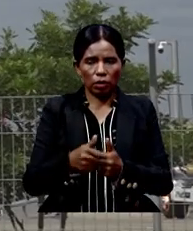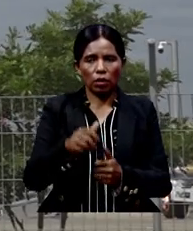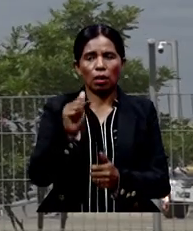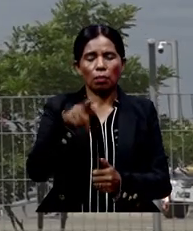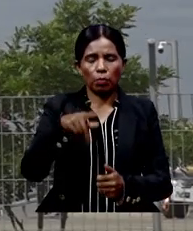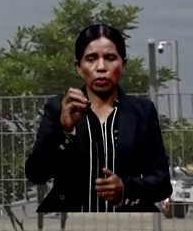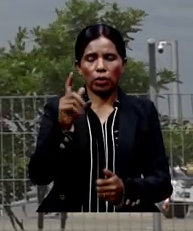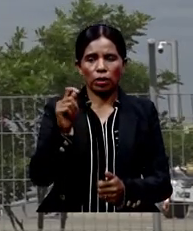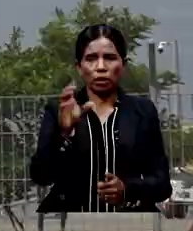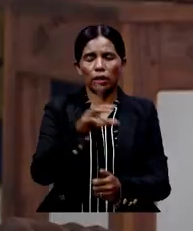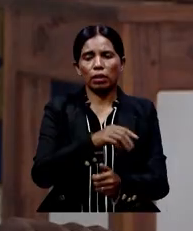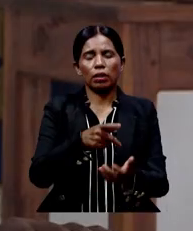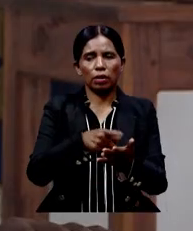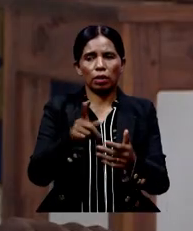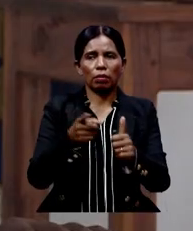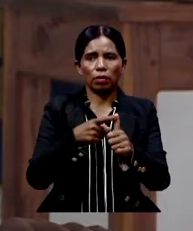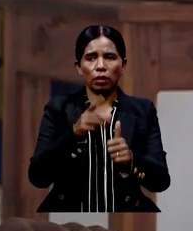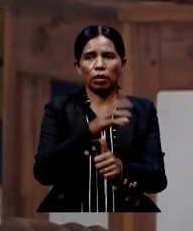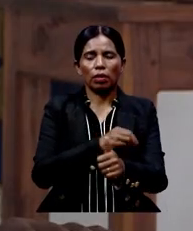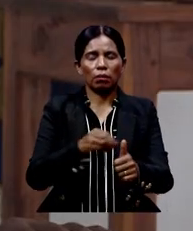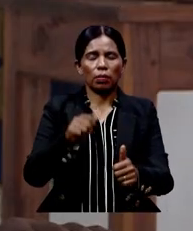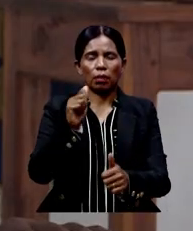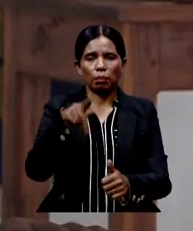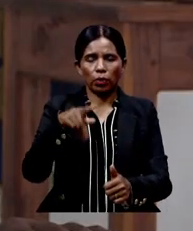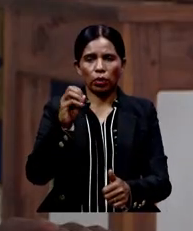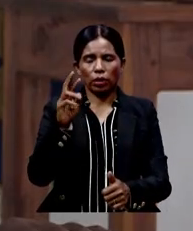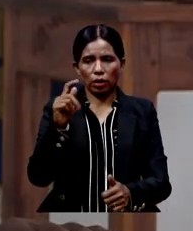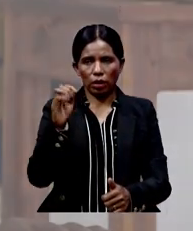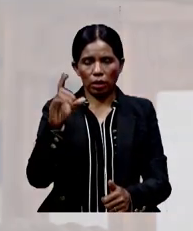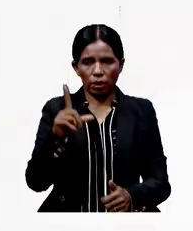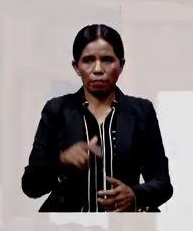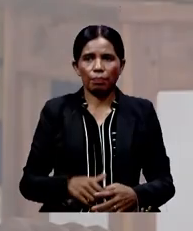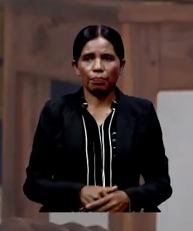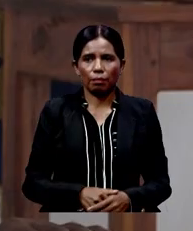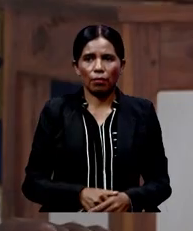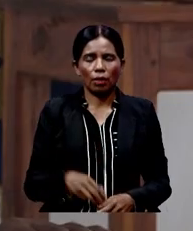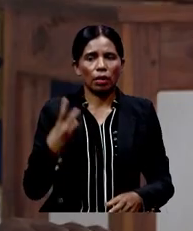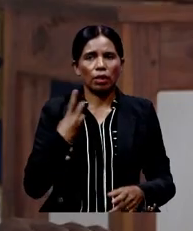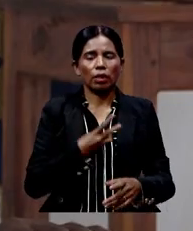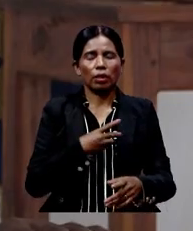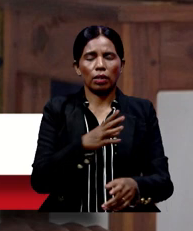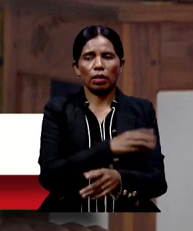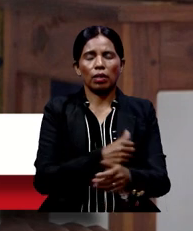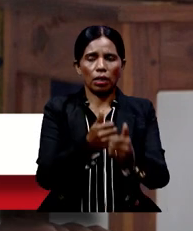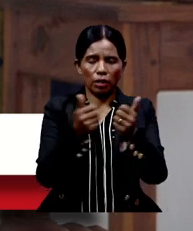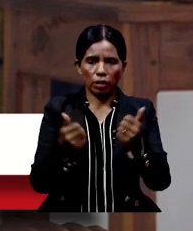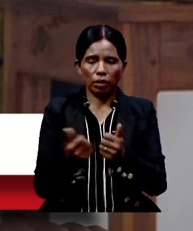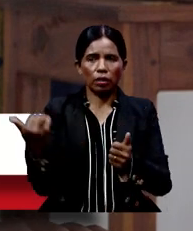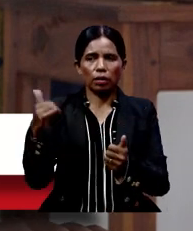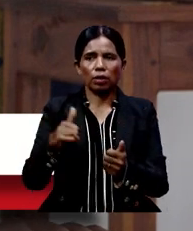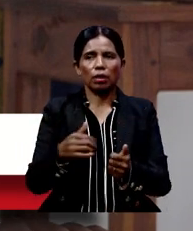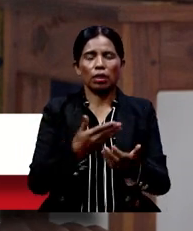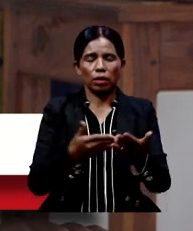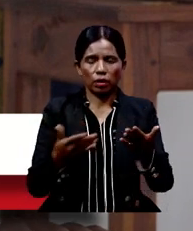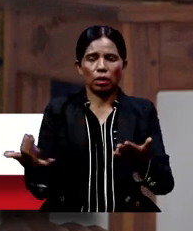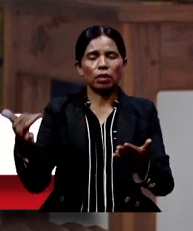Timor-Leste possibilidade se selo ulu parcela ba Aportil. Itania kontrahan dividas agência ninia resetas